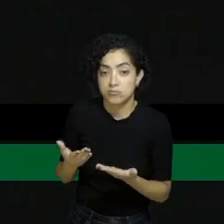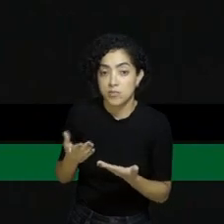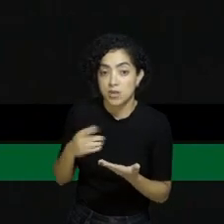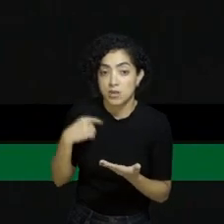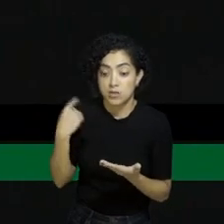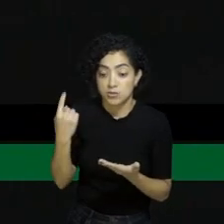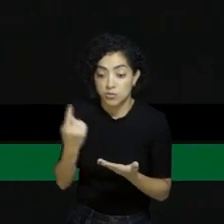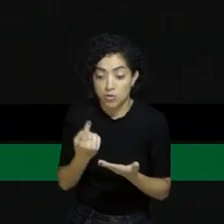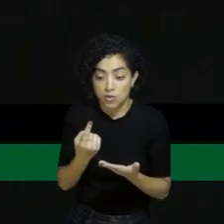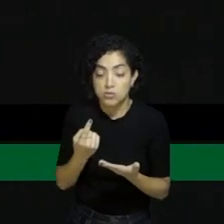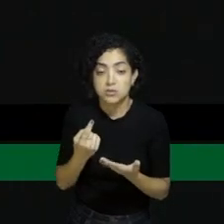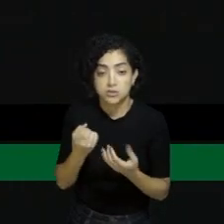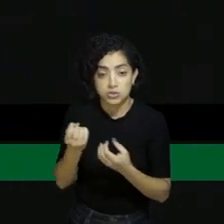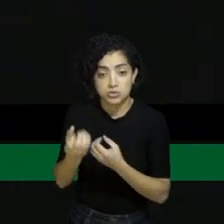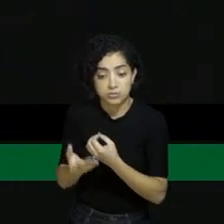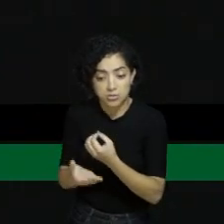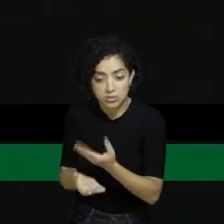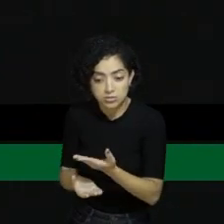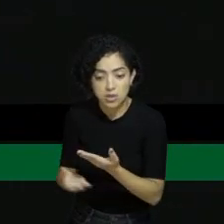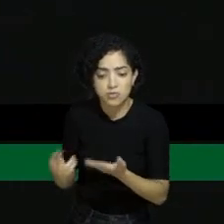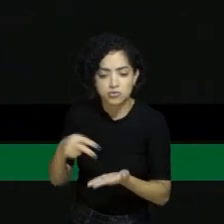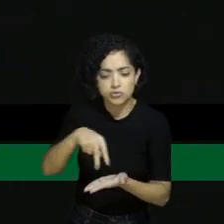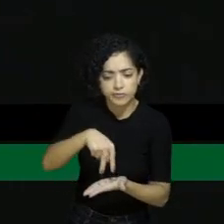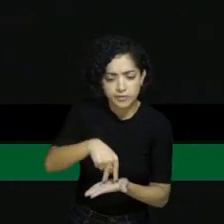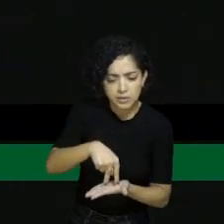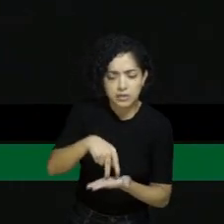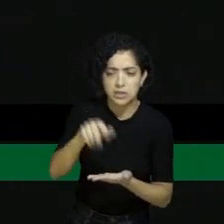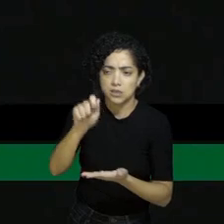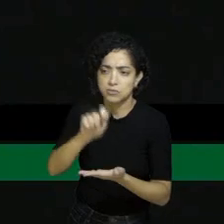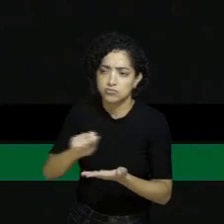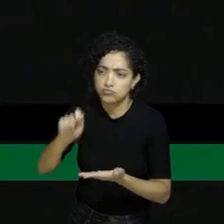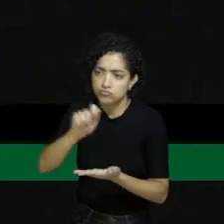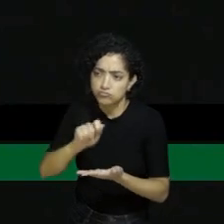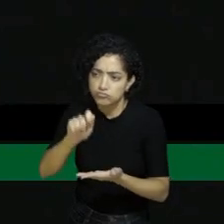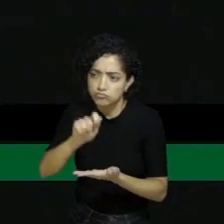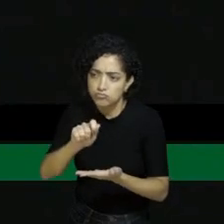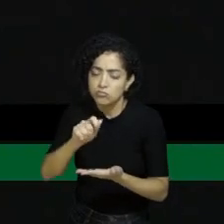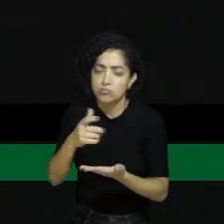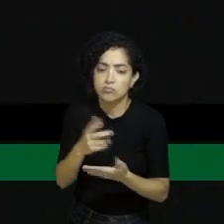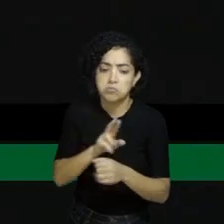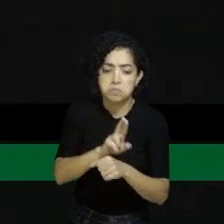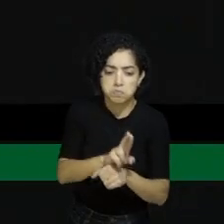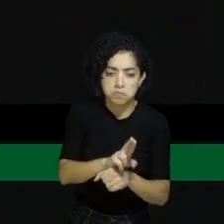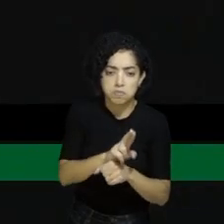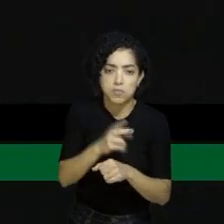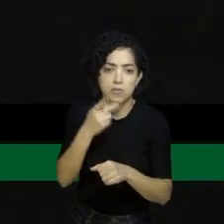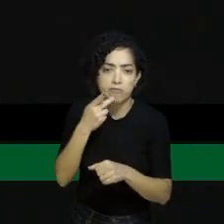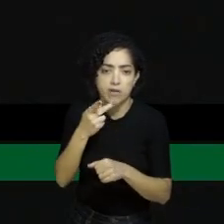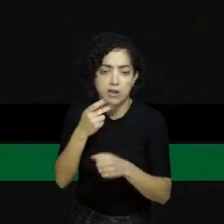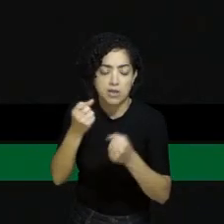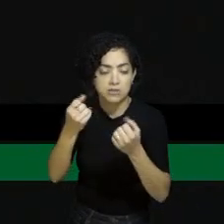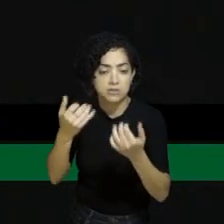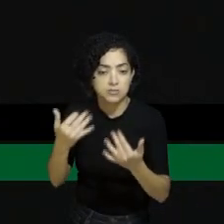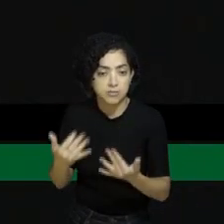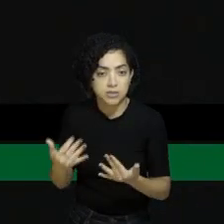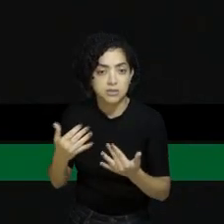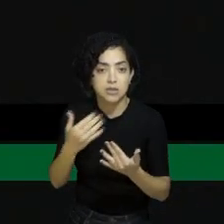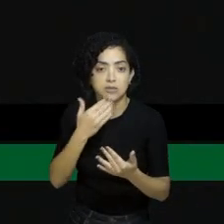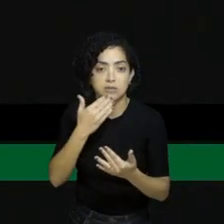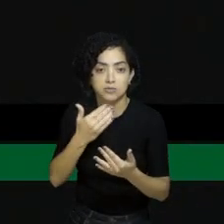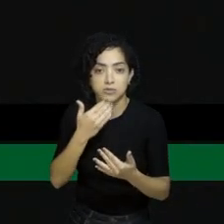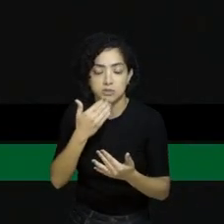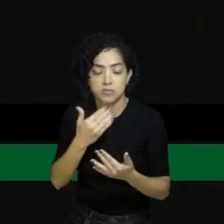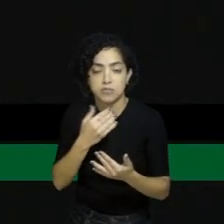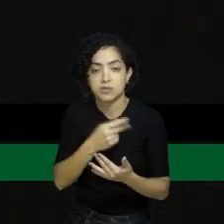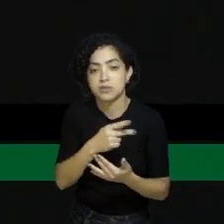sim, a oportunidade de vir aqui às associações, às representatividades, falar das suas pautas. Mas